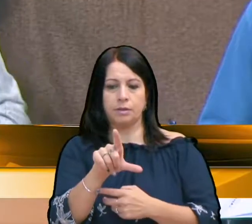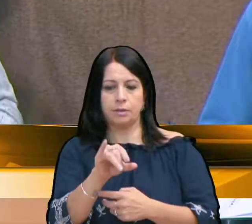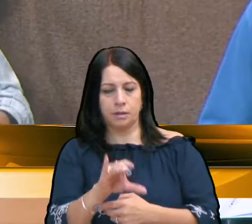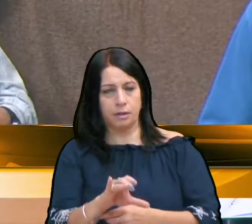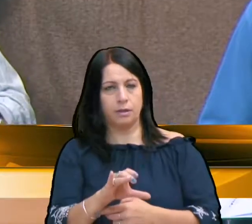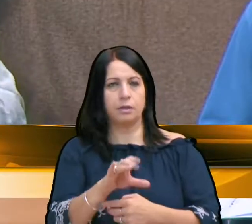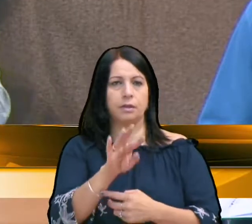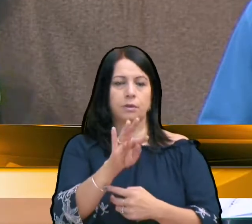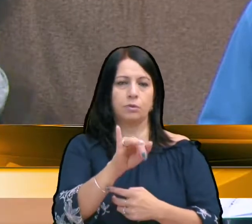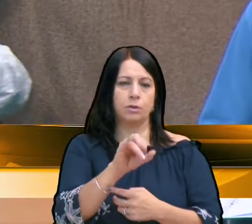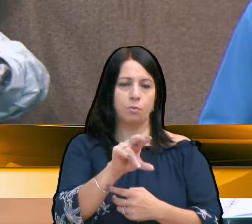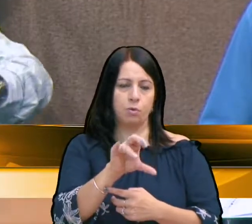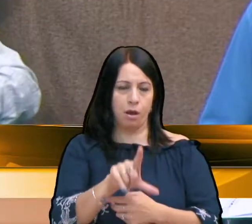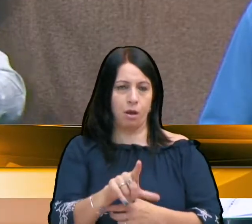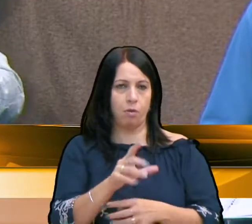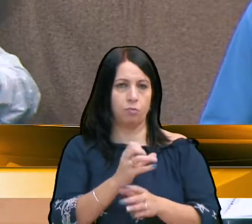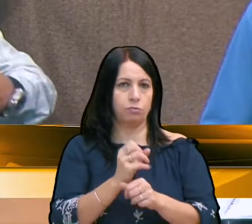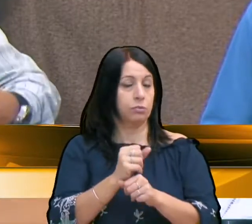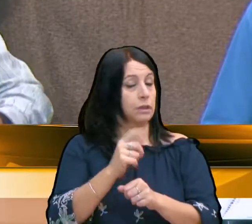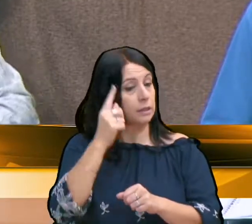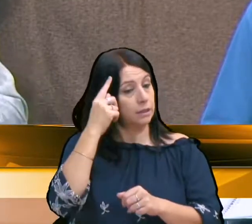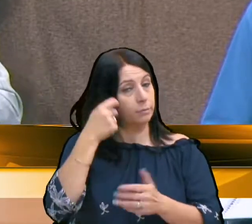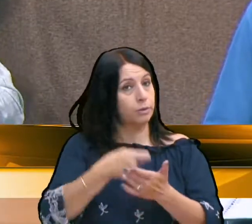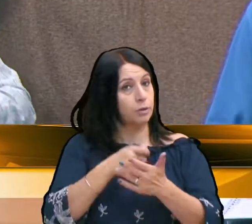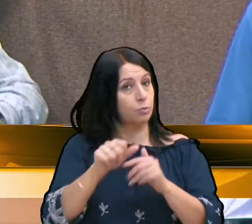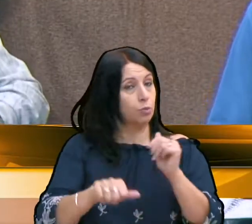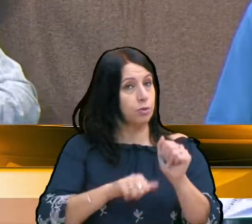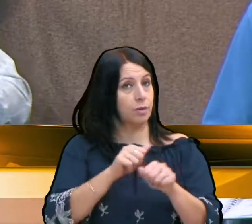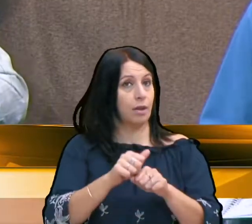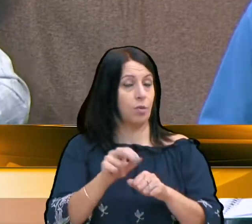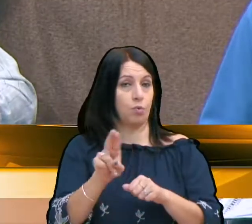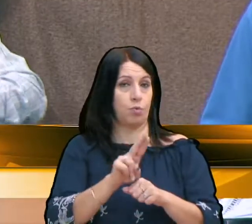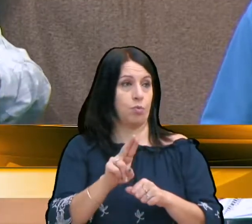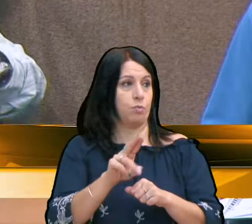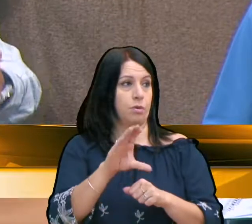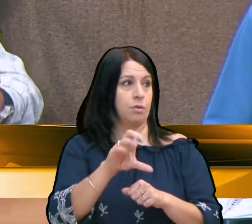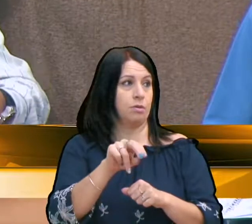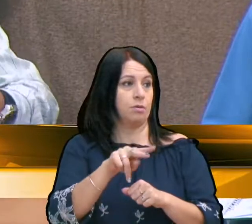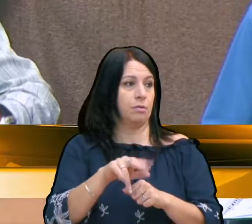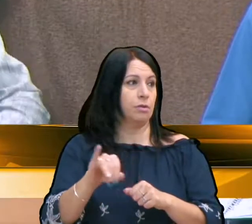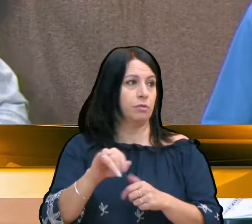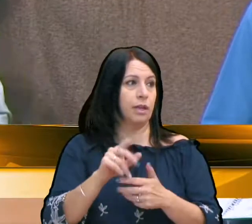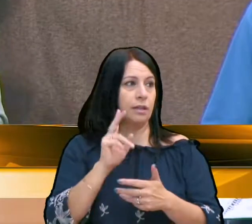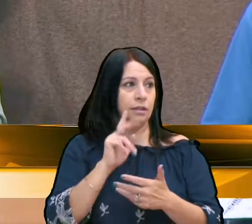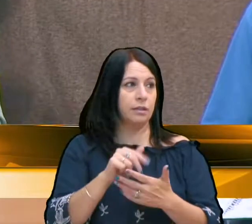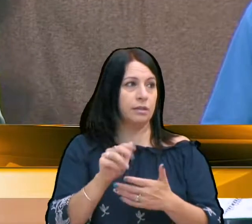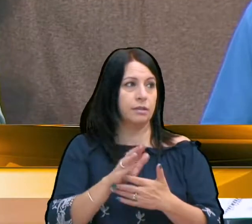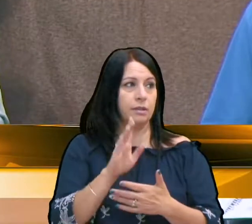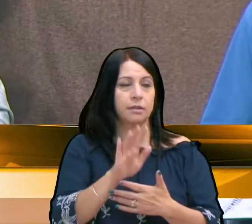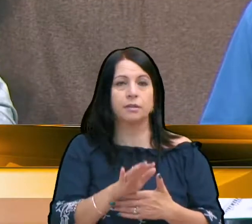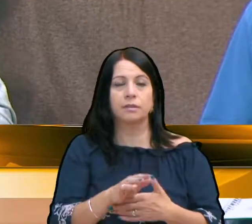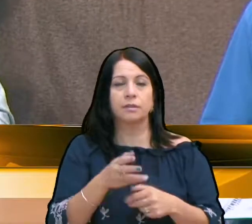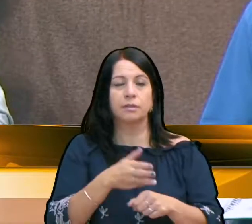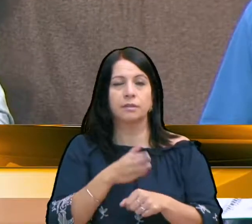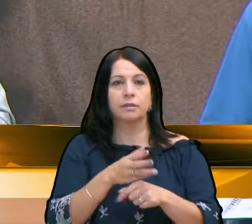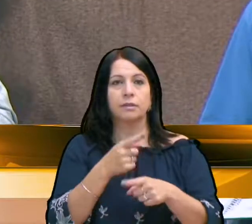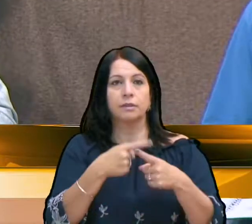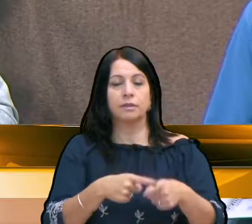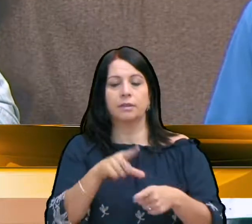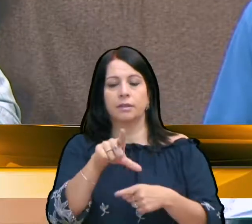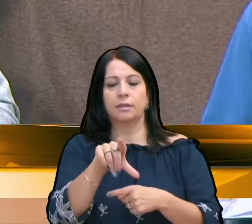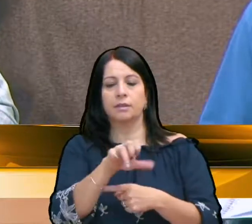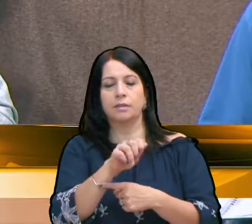enfim, tentam mudar o nome da razão social, o CNPJ, enfim, para voltar a participar dos processos